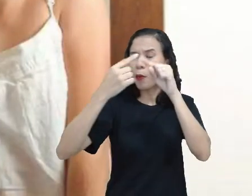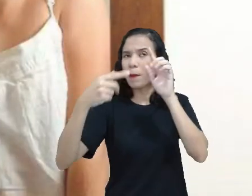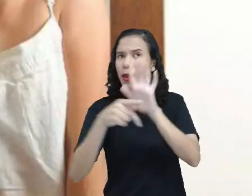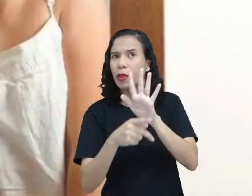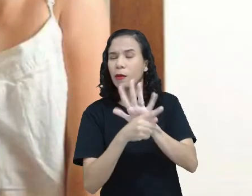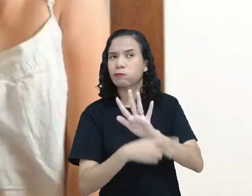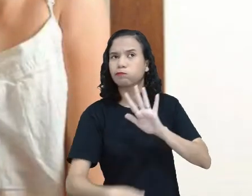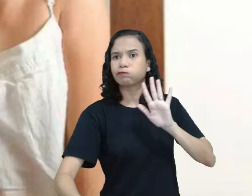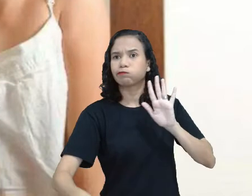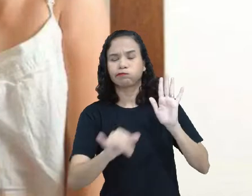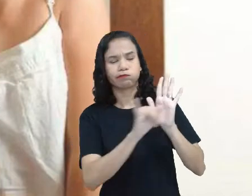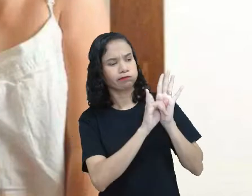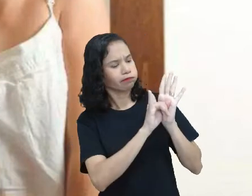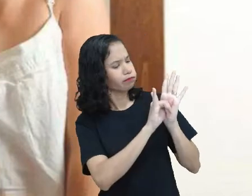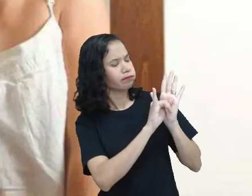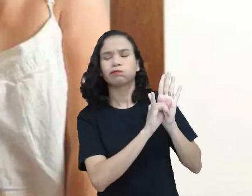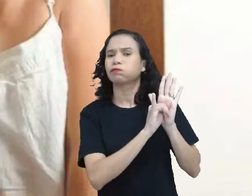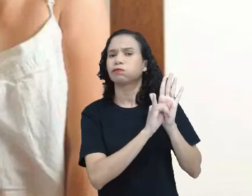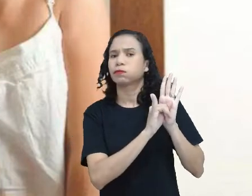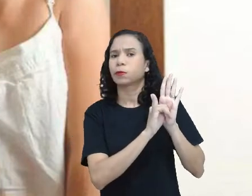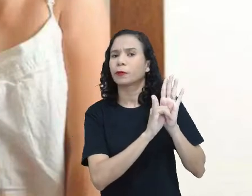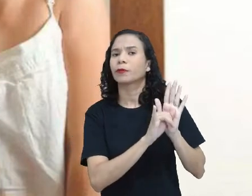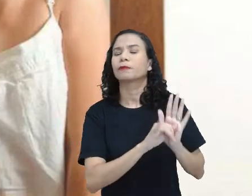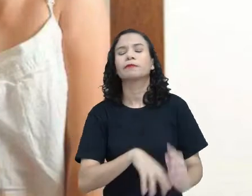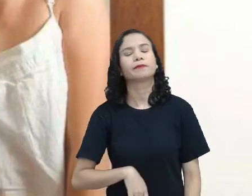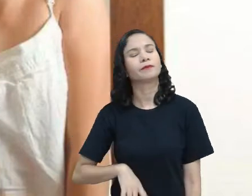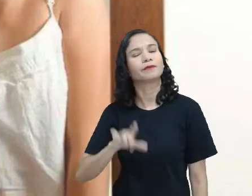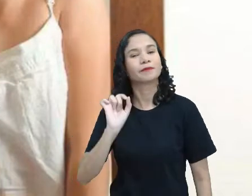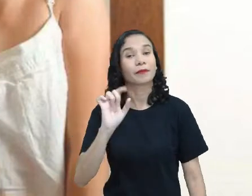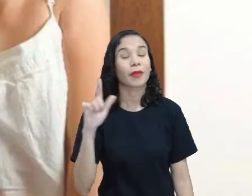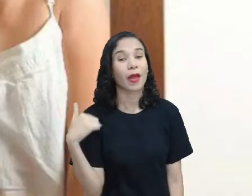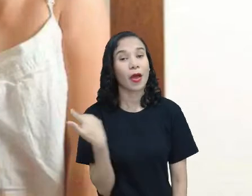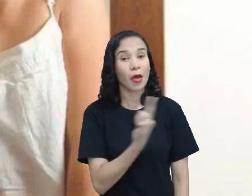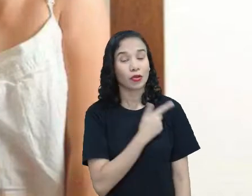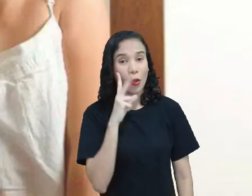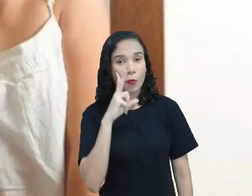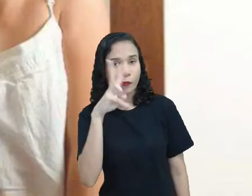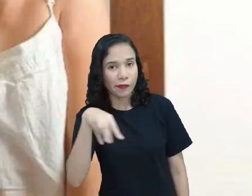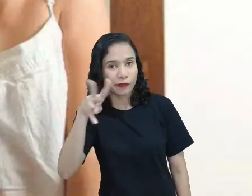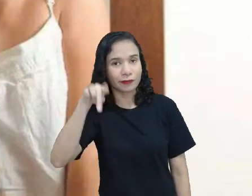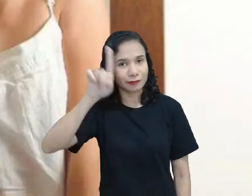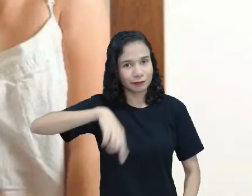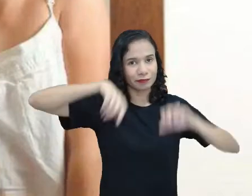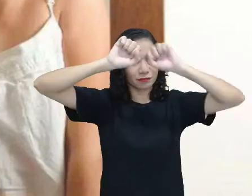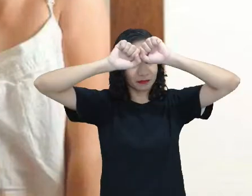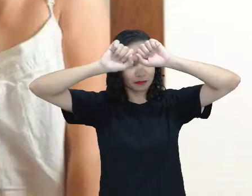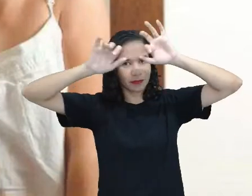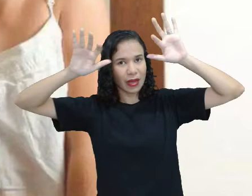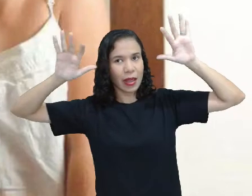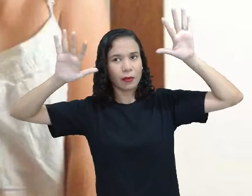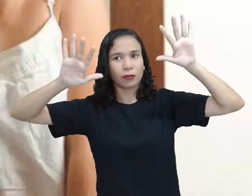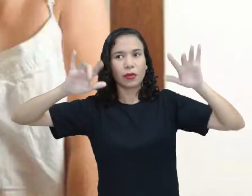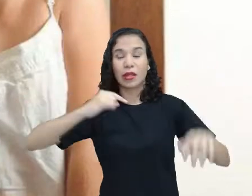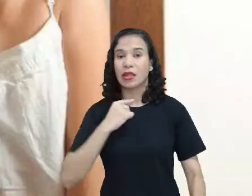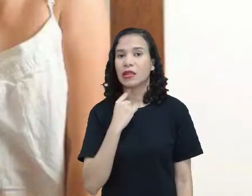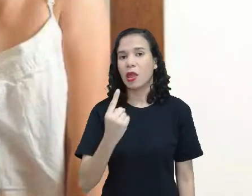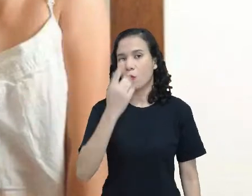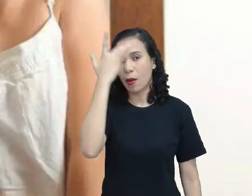E aí, Armando? Então, como a gente viu, né, e ficou bem nítido ali, nenhuma pessoa pode